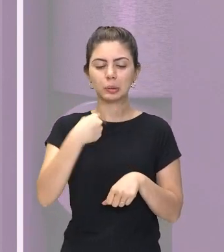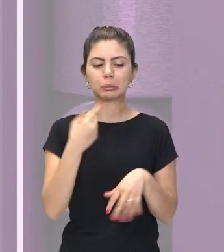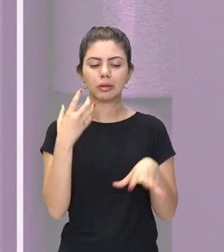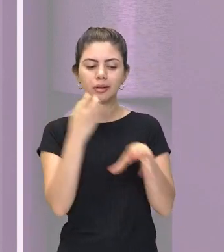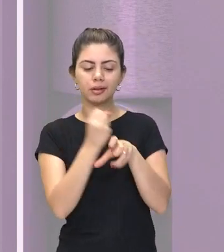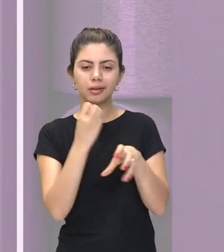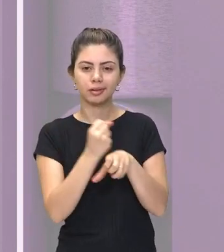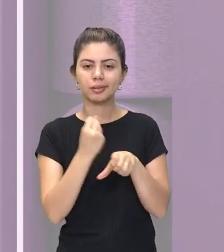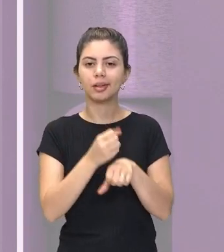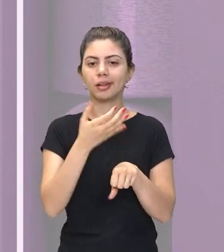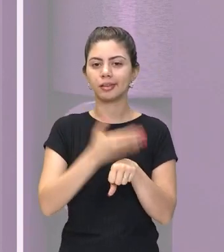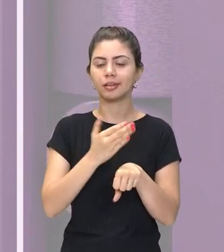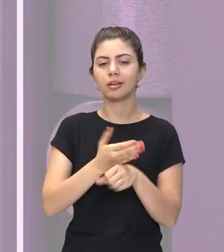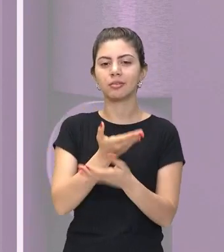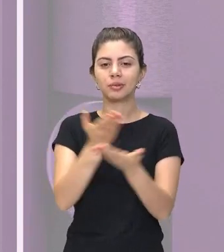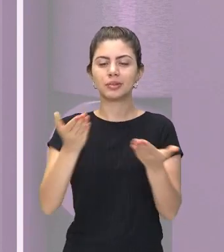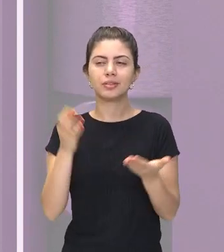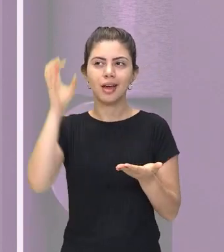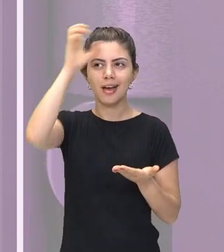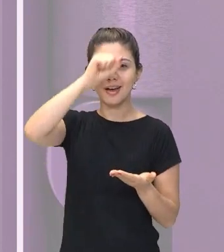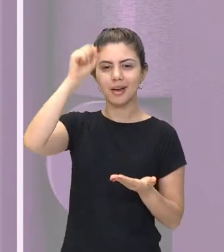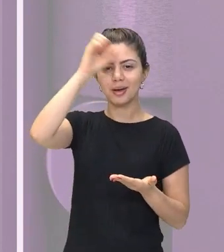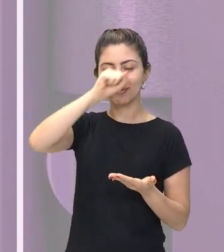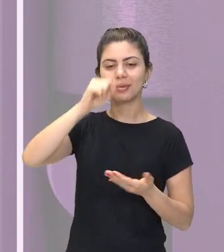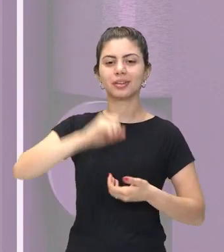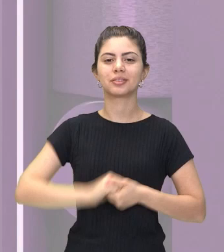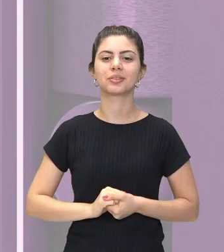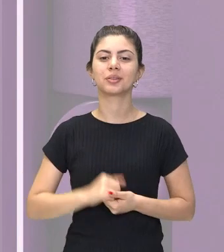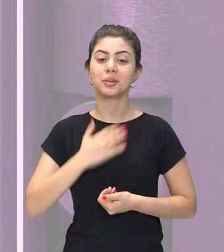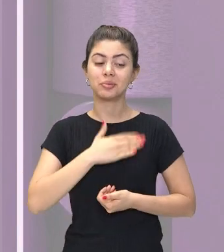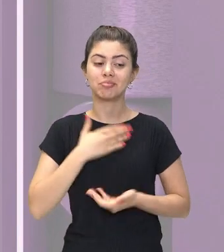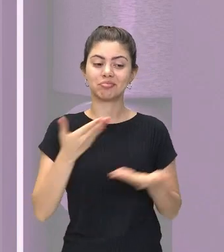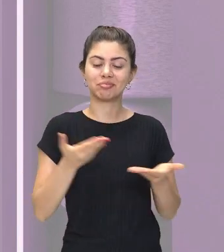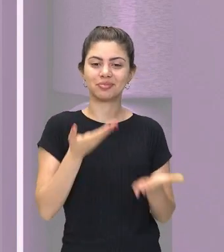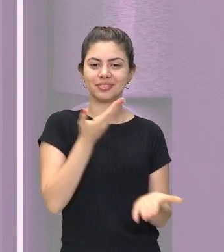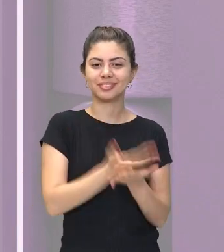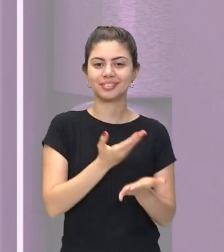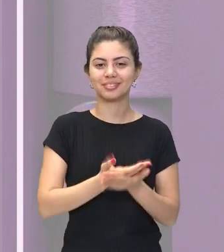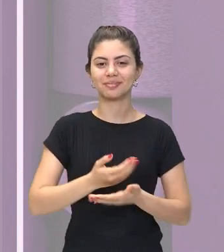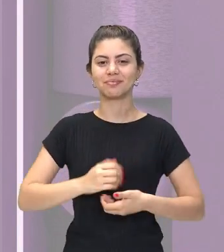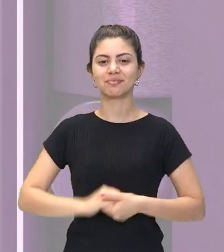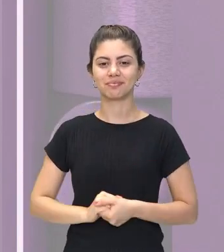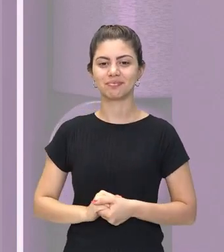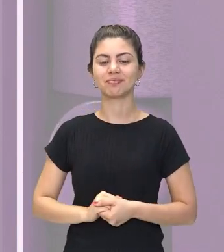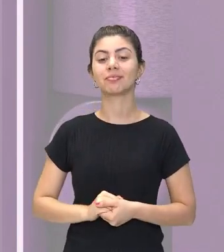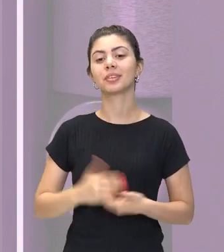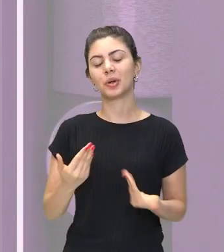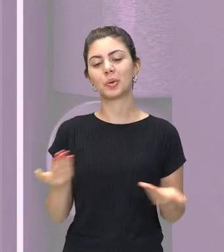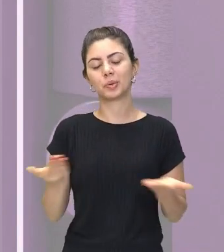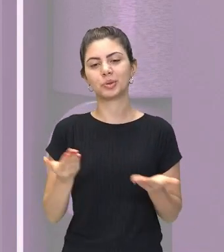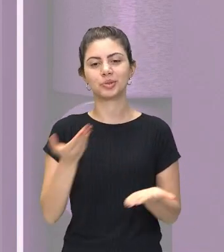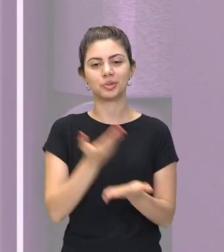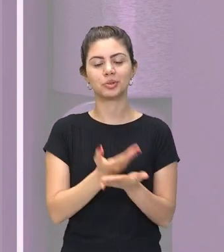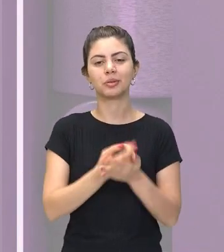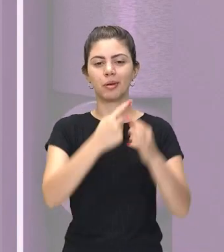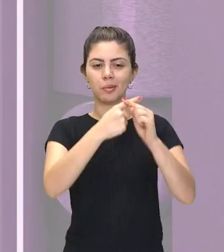muita atividade, espero que vocês tenham aprendido e gostado, claro, da nossa aula. Esta foi a nossa aula de